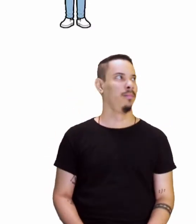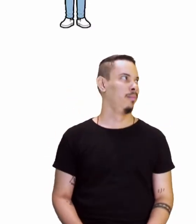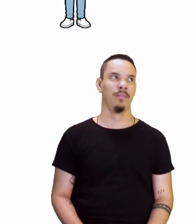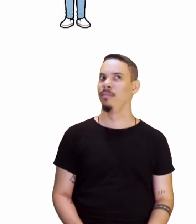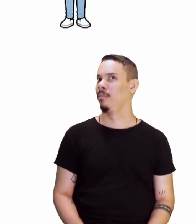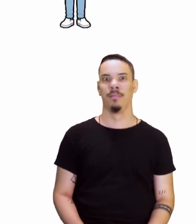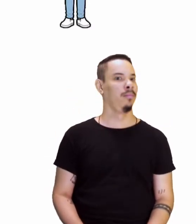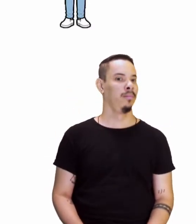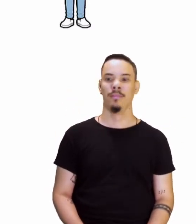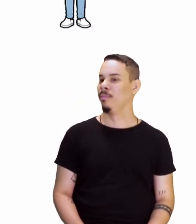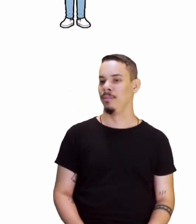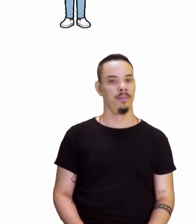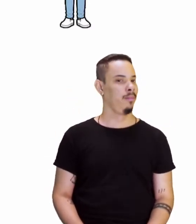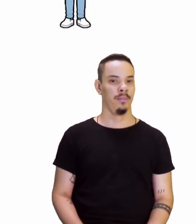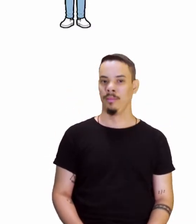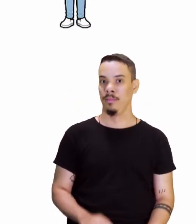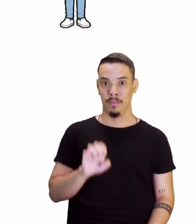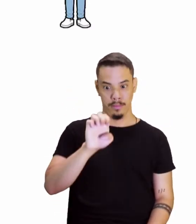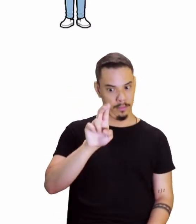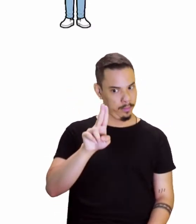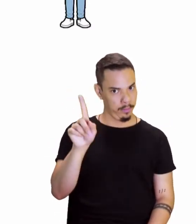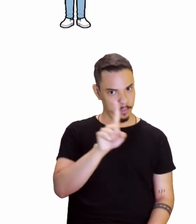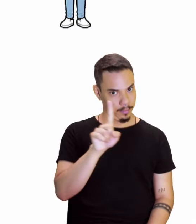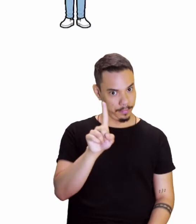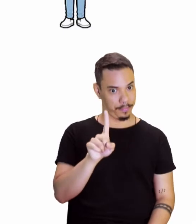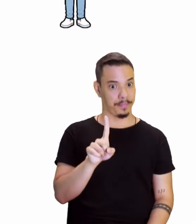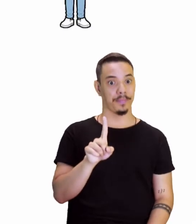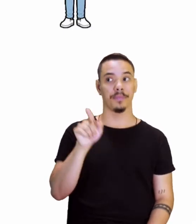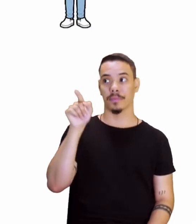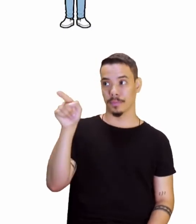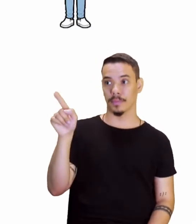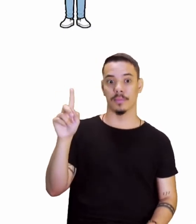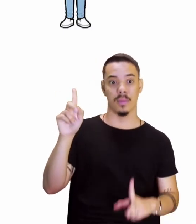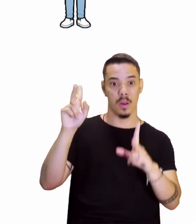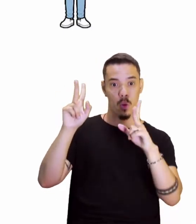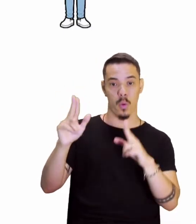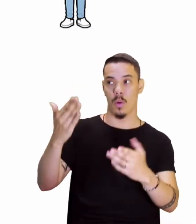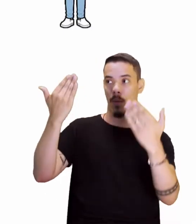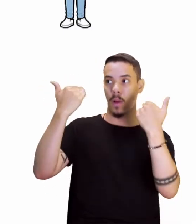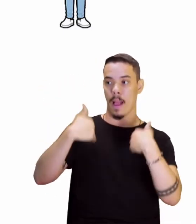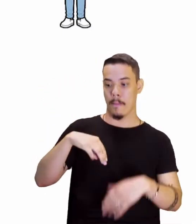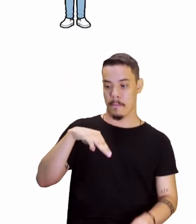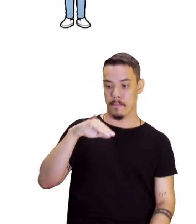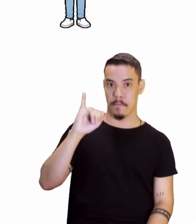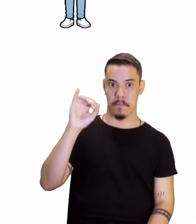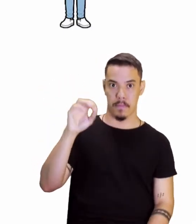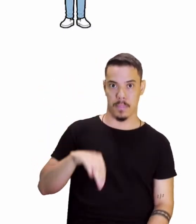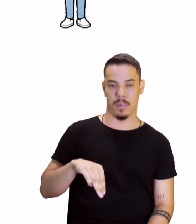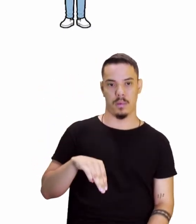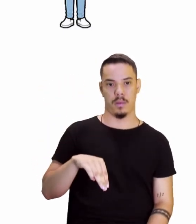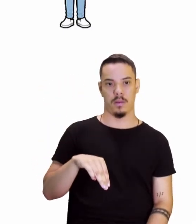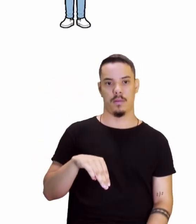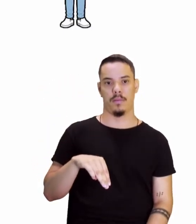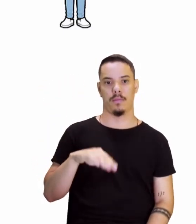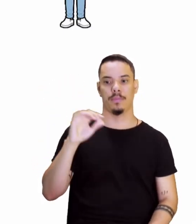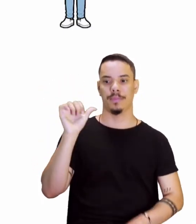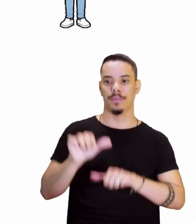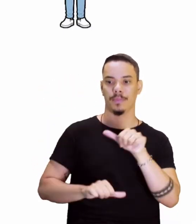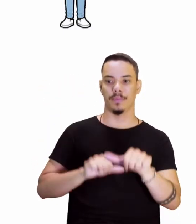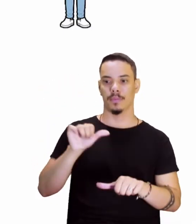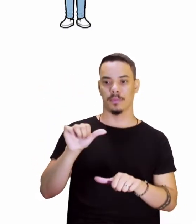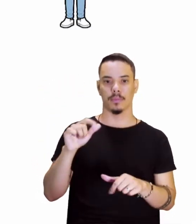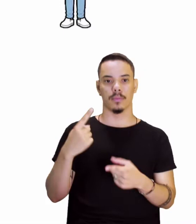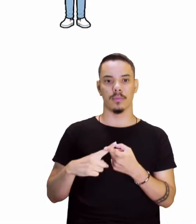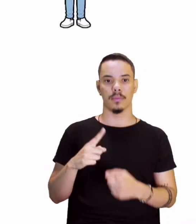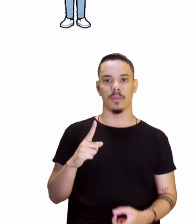céu. Não, não, não. Ele é igual a mim. Tá bom? Aqui o que houve, ó, o erro